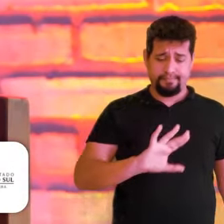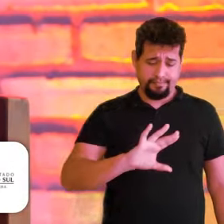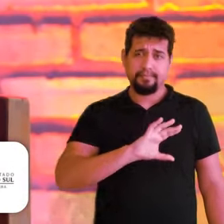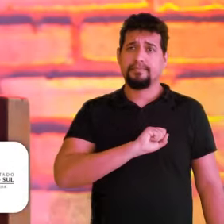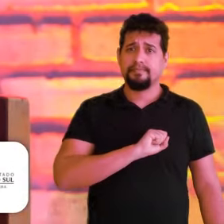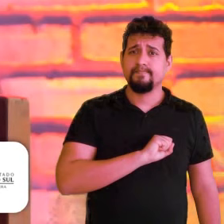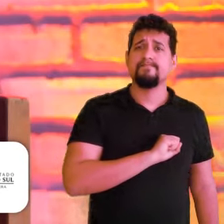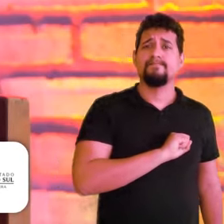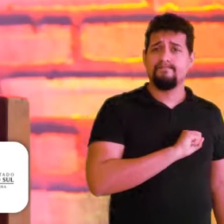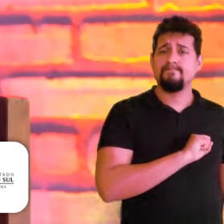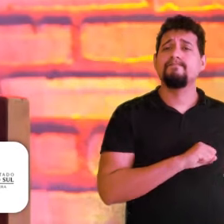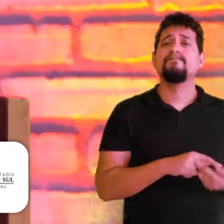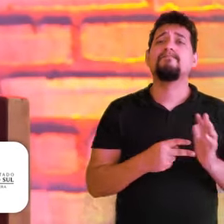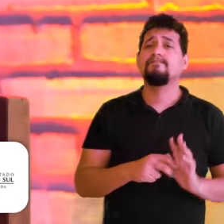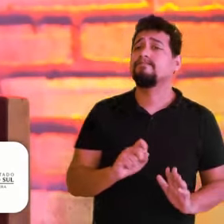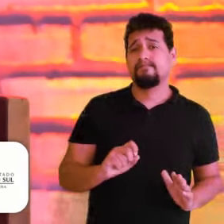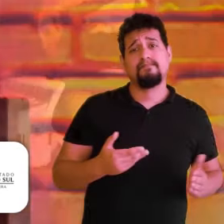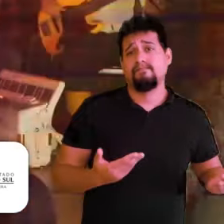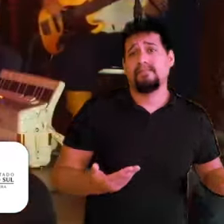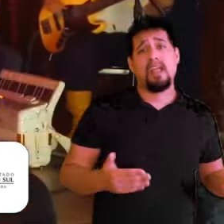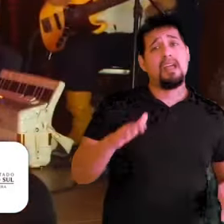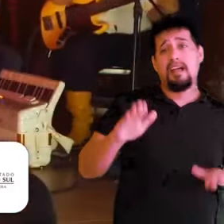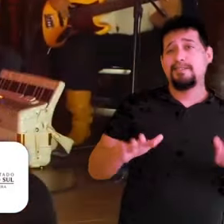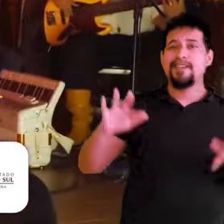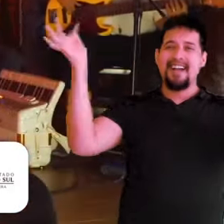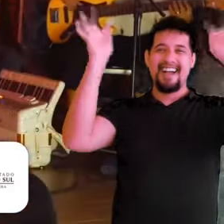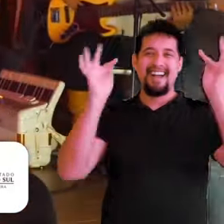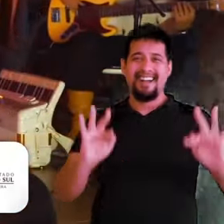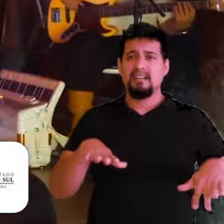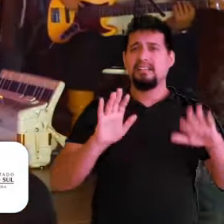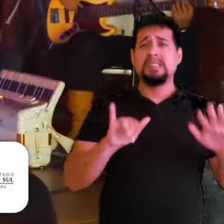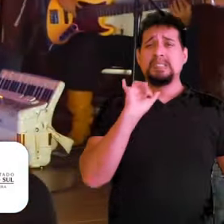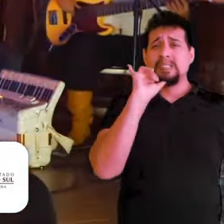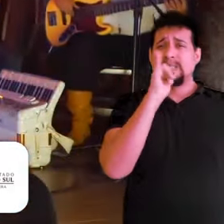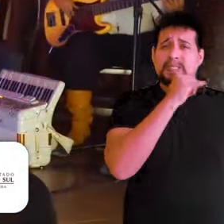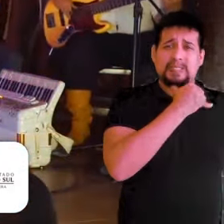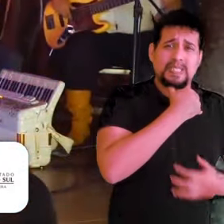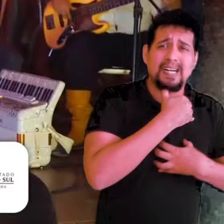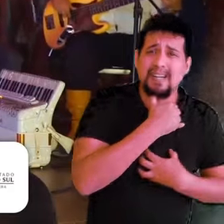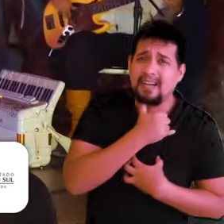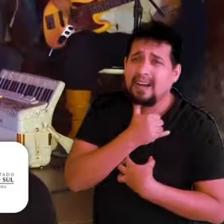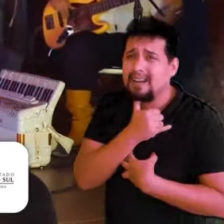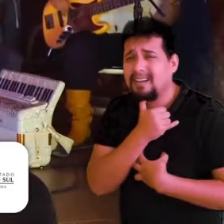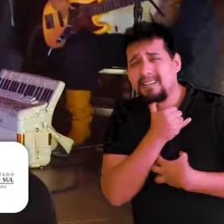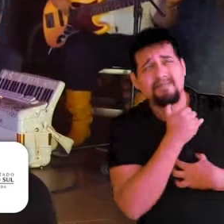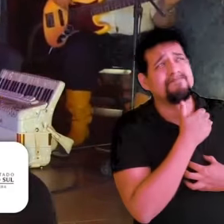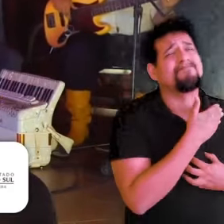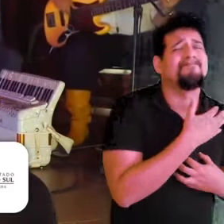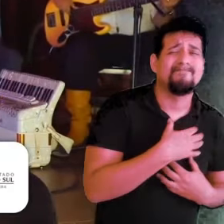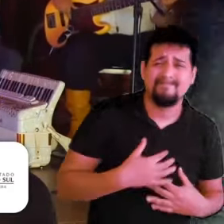o amor é assim. Tem dias felizes e dias de dor,